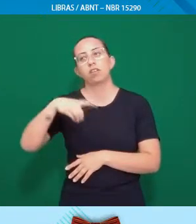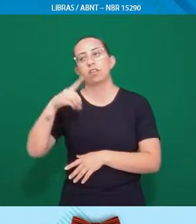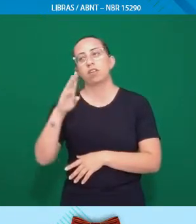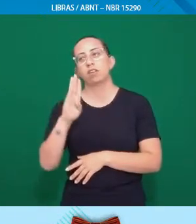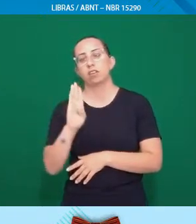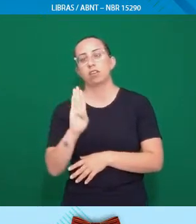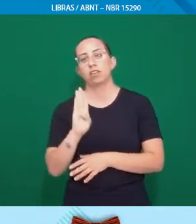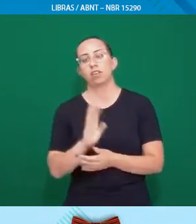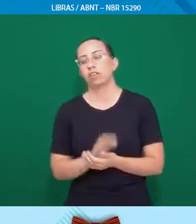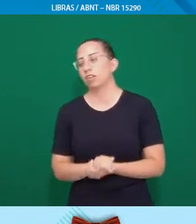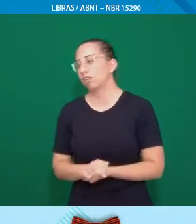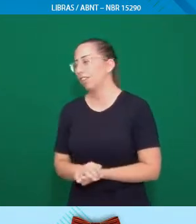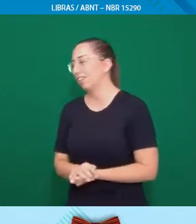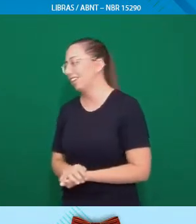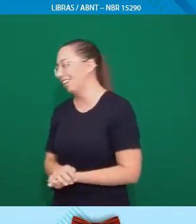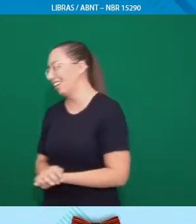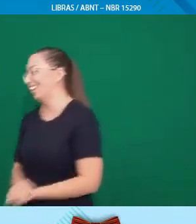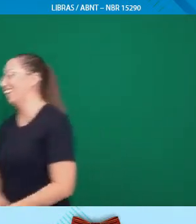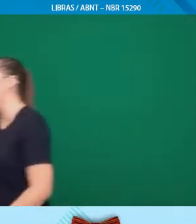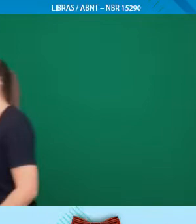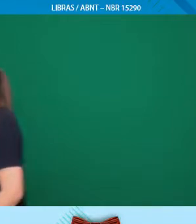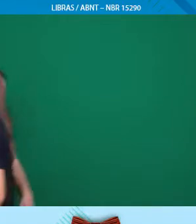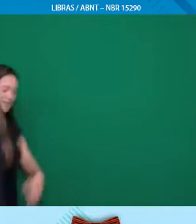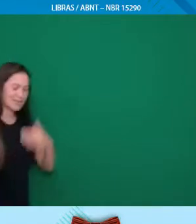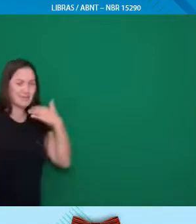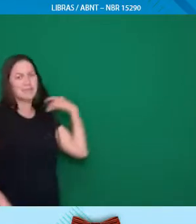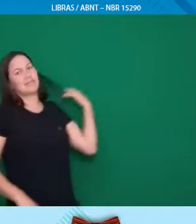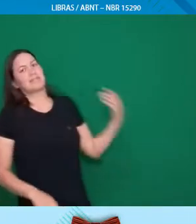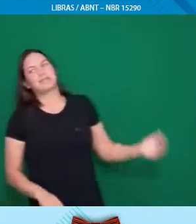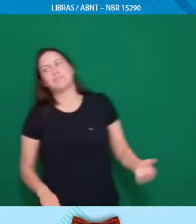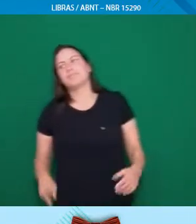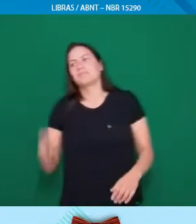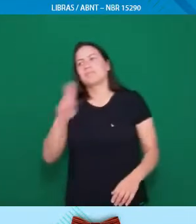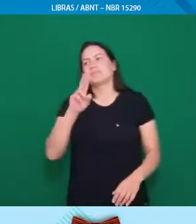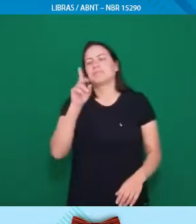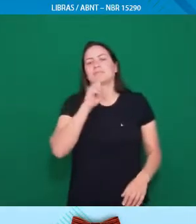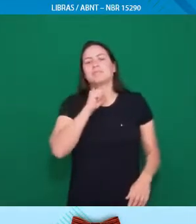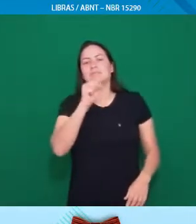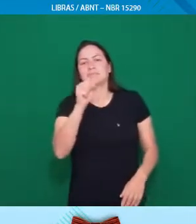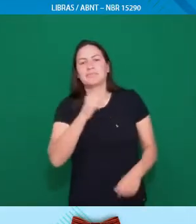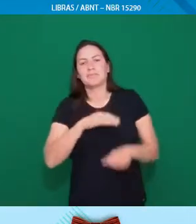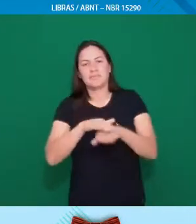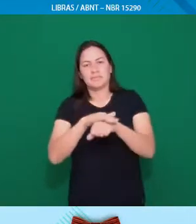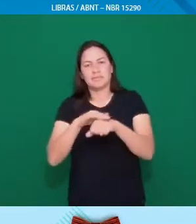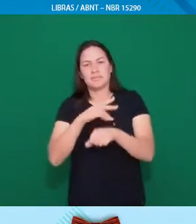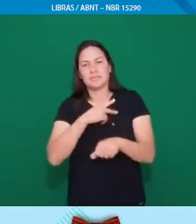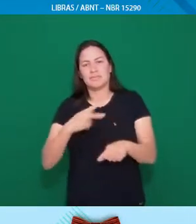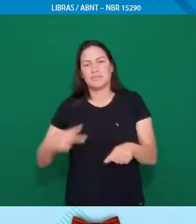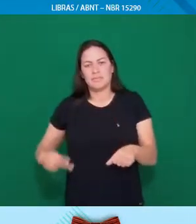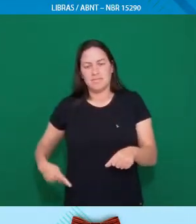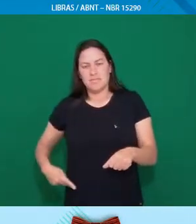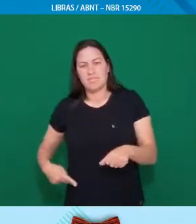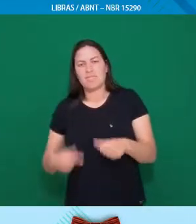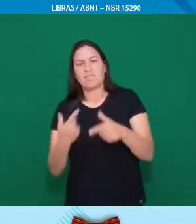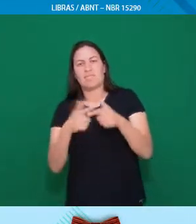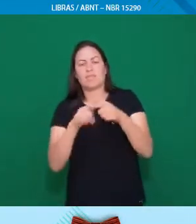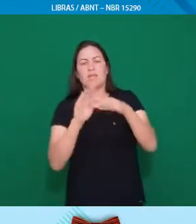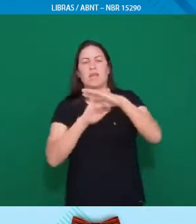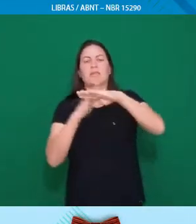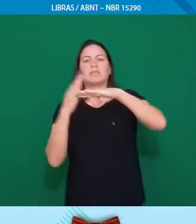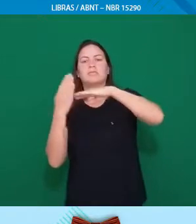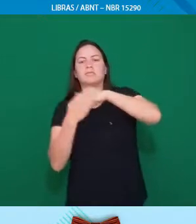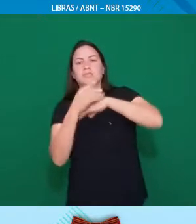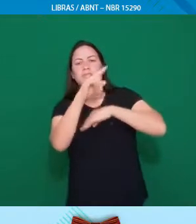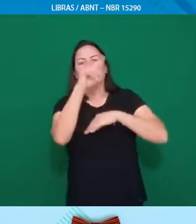bancada MDB blog do presidente não vou fazer uso da Tribuna hoje mas Até conversei com vossa excelência a respeito lá do